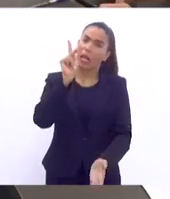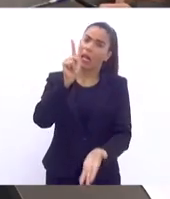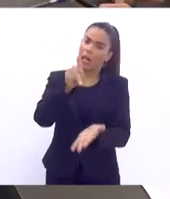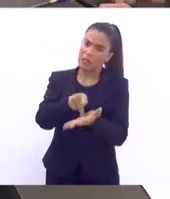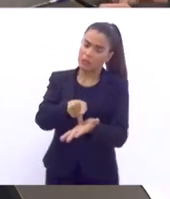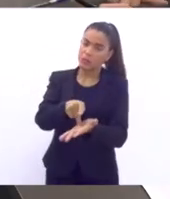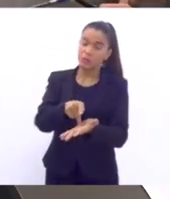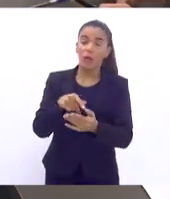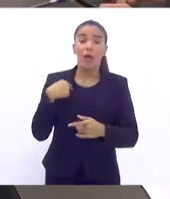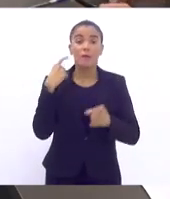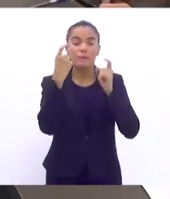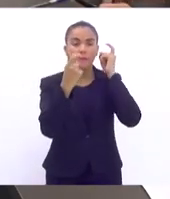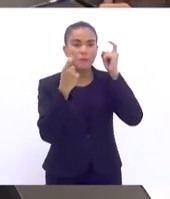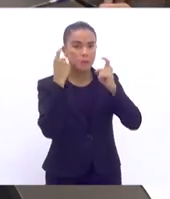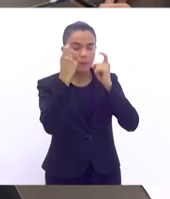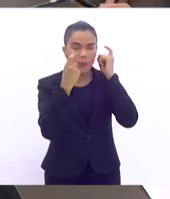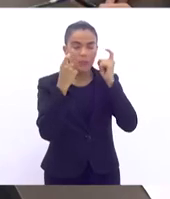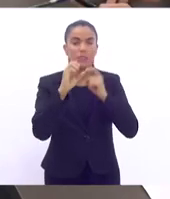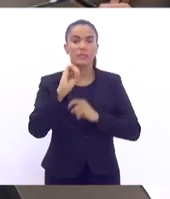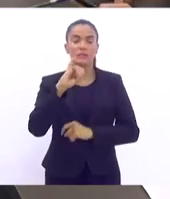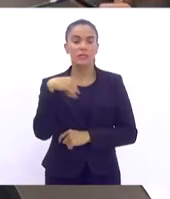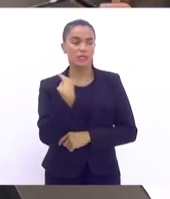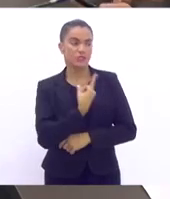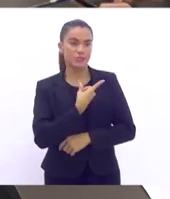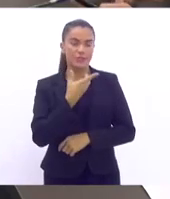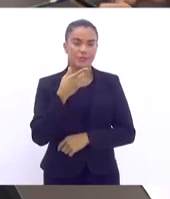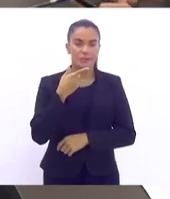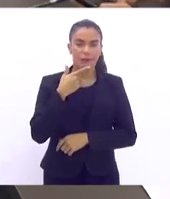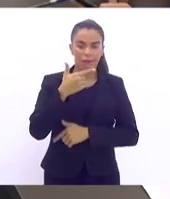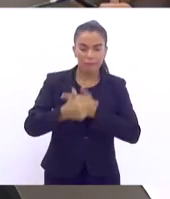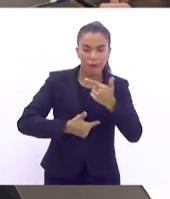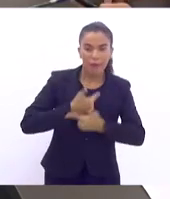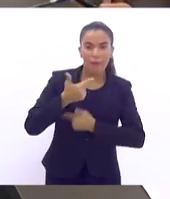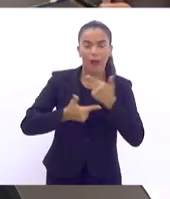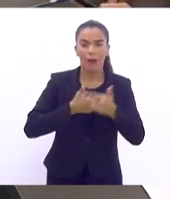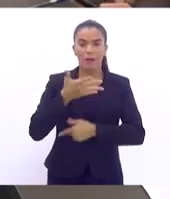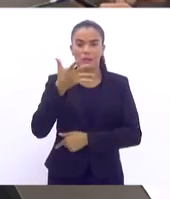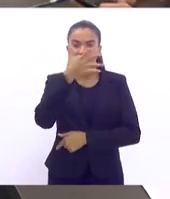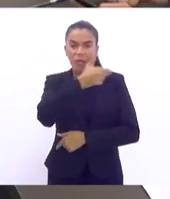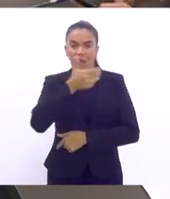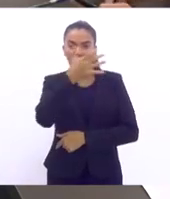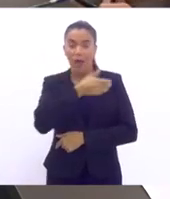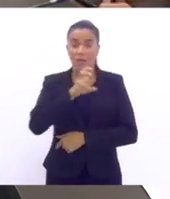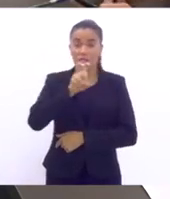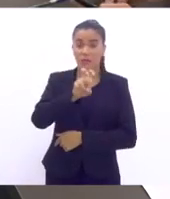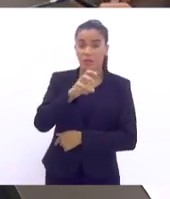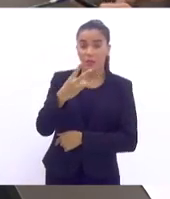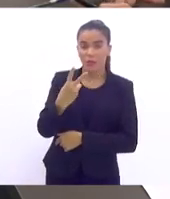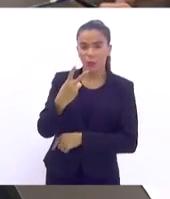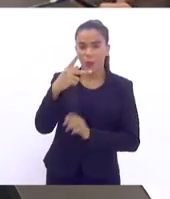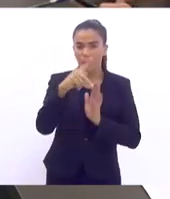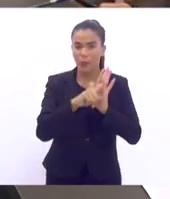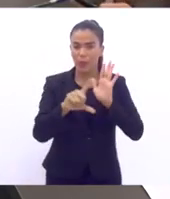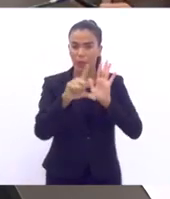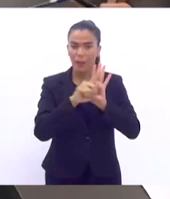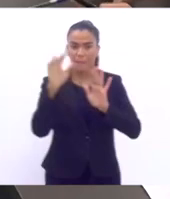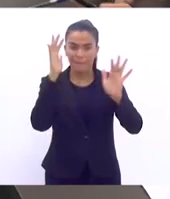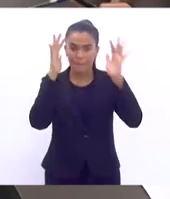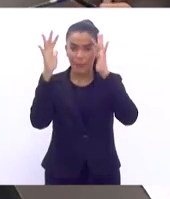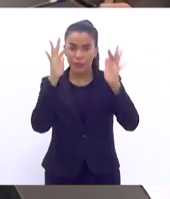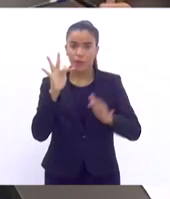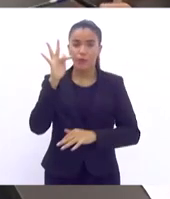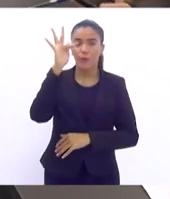a minha preocupação é que se a gente for salvar fazer um exercício de salvar os 52 projetos prevendo alguma nova pandemia